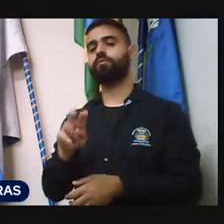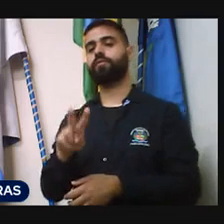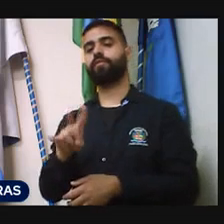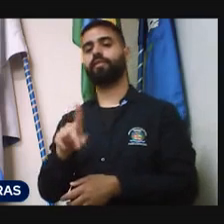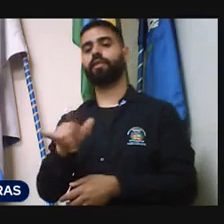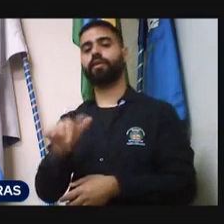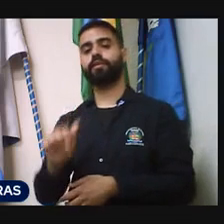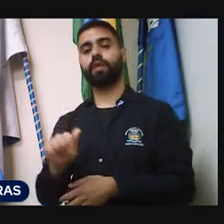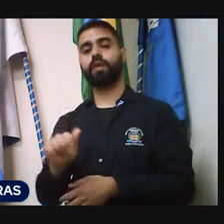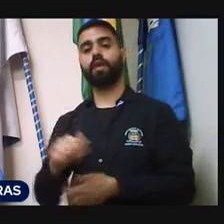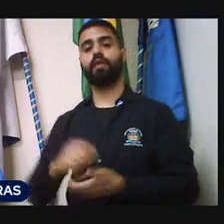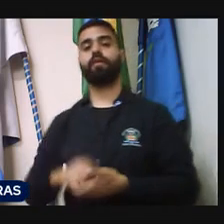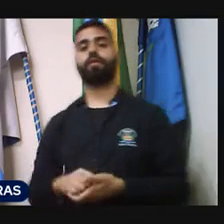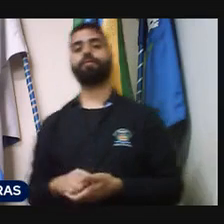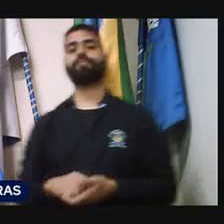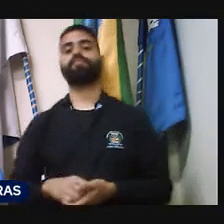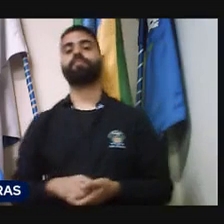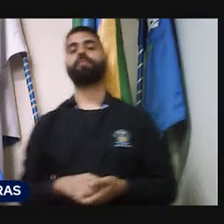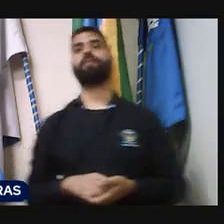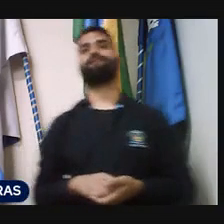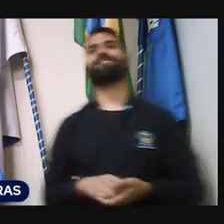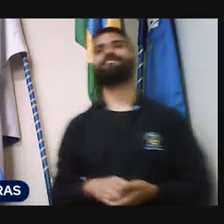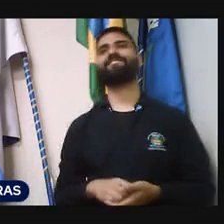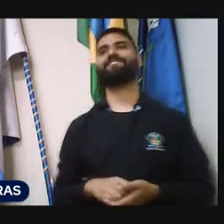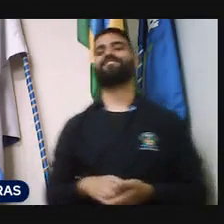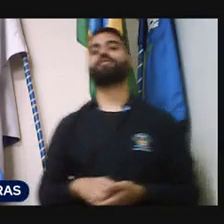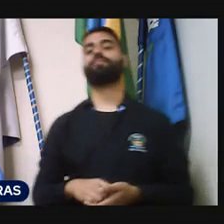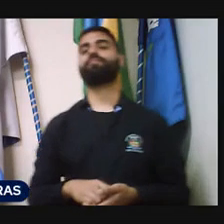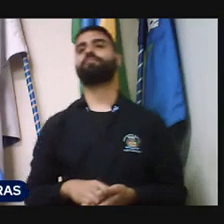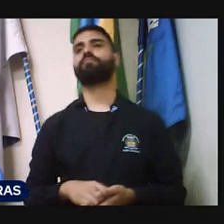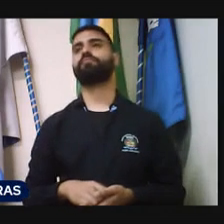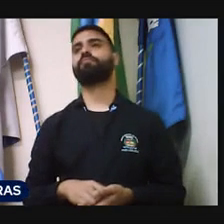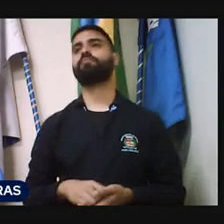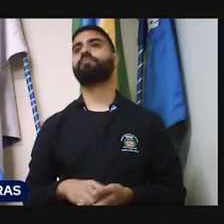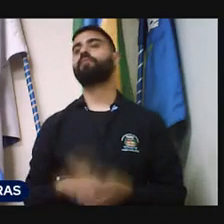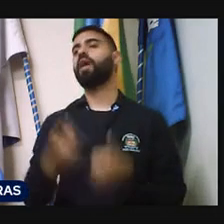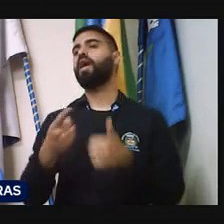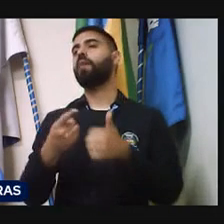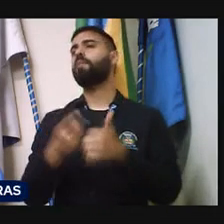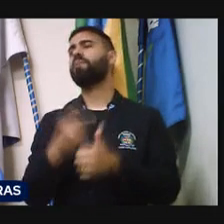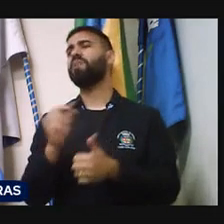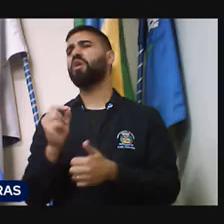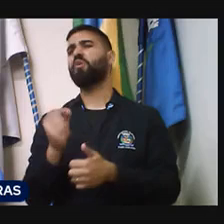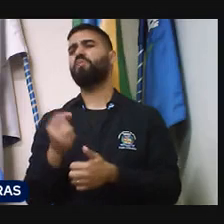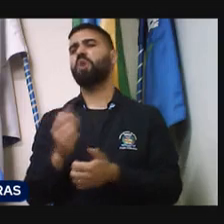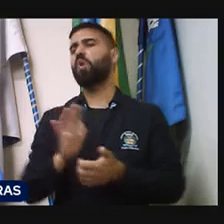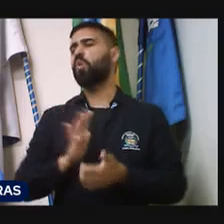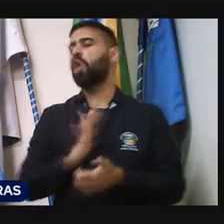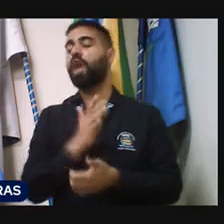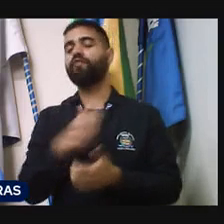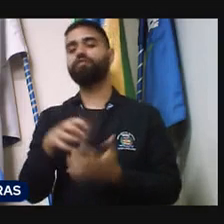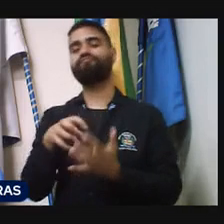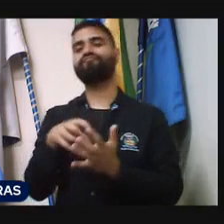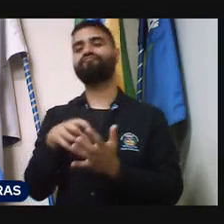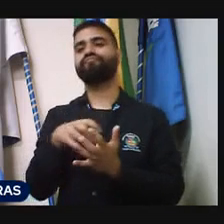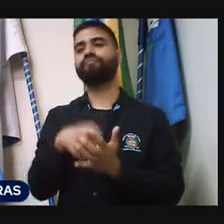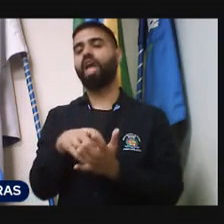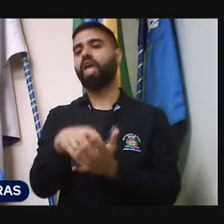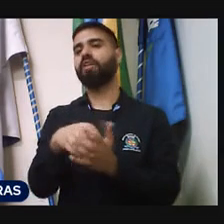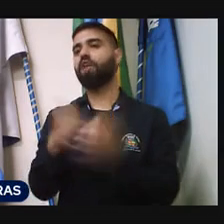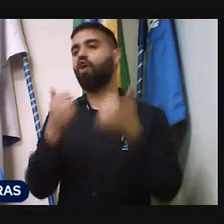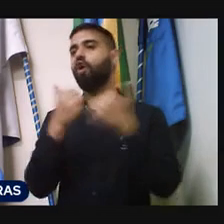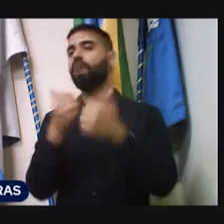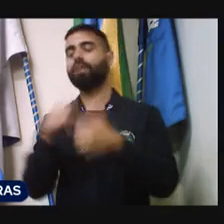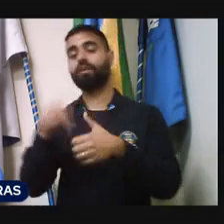públicos municipais A primeira é sobre a precariedade do serviço de transporte no município de